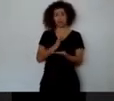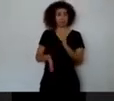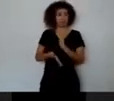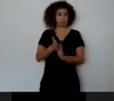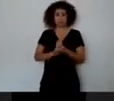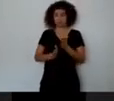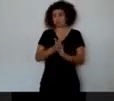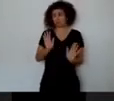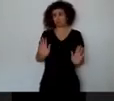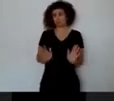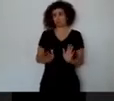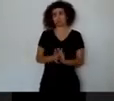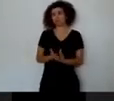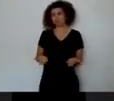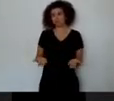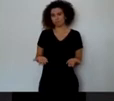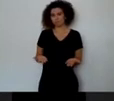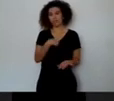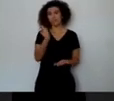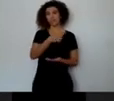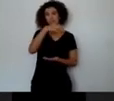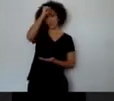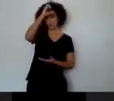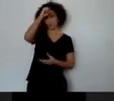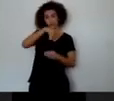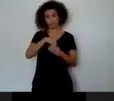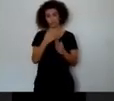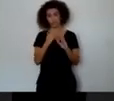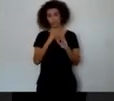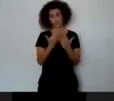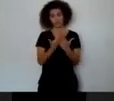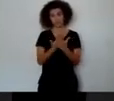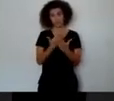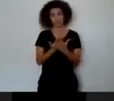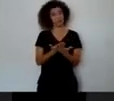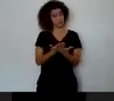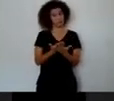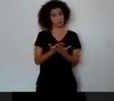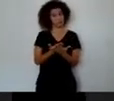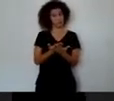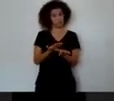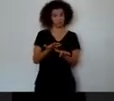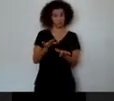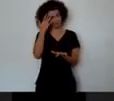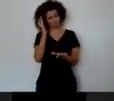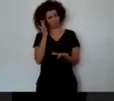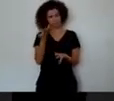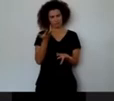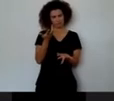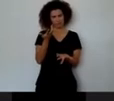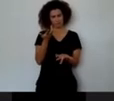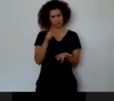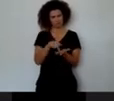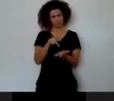gente aprende na escola não é bem contada, né? Como a Beatriz falou, são contadas por pessoas